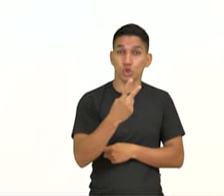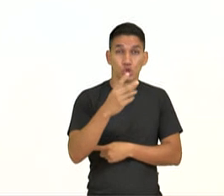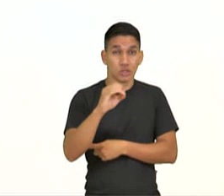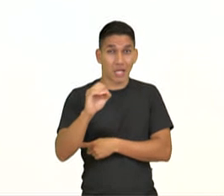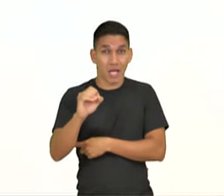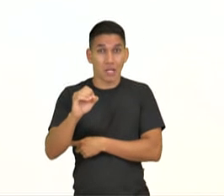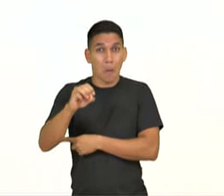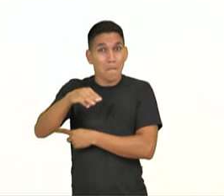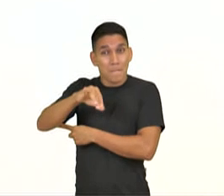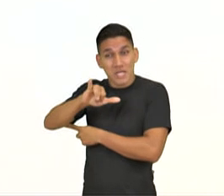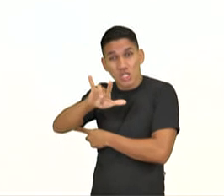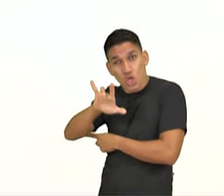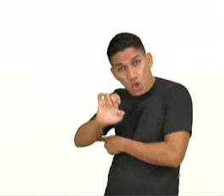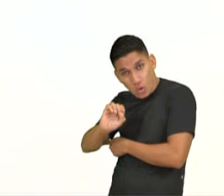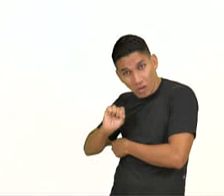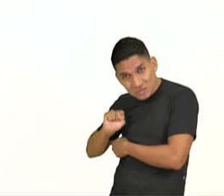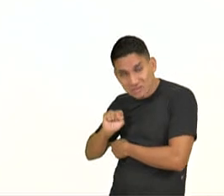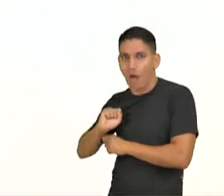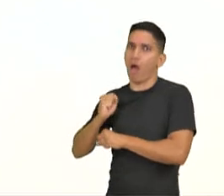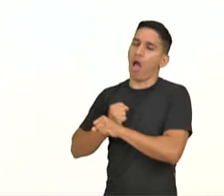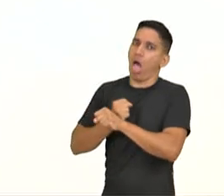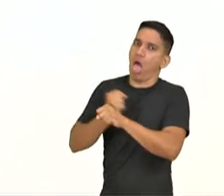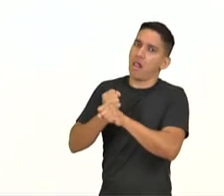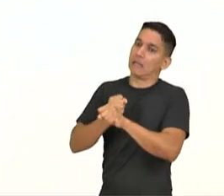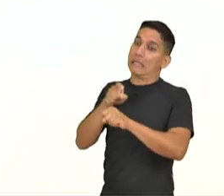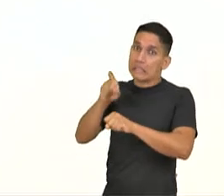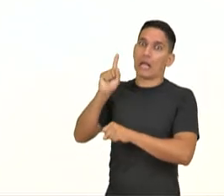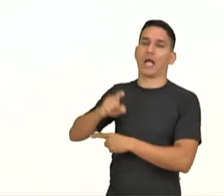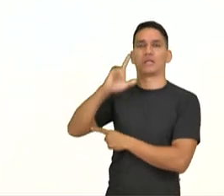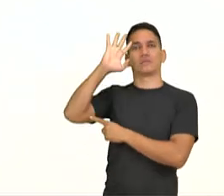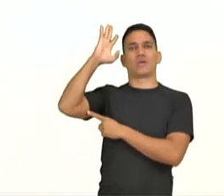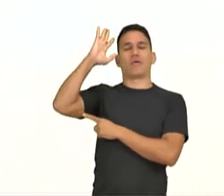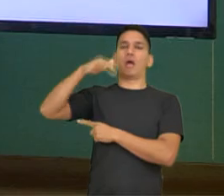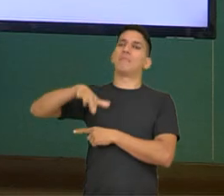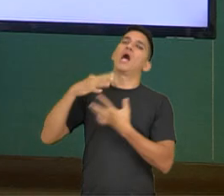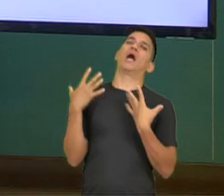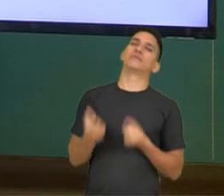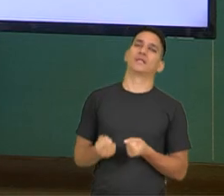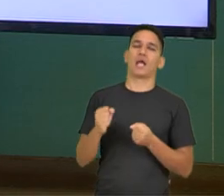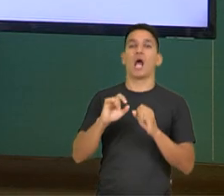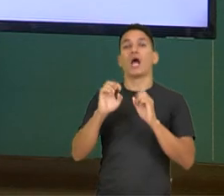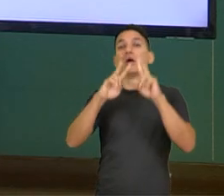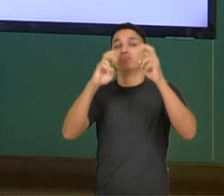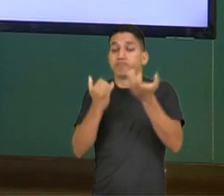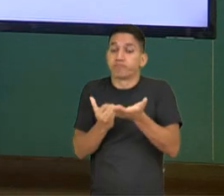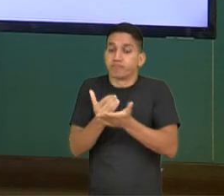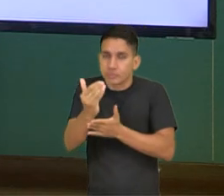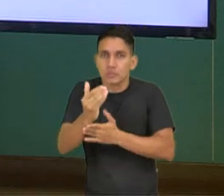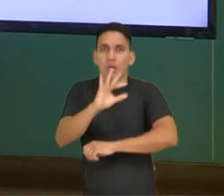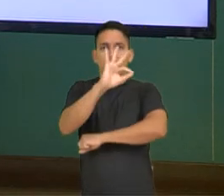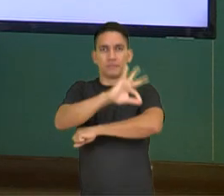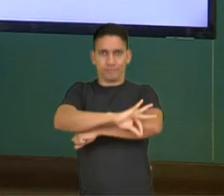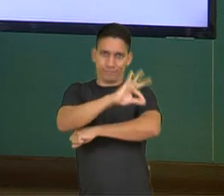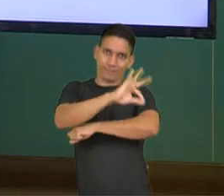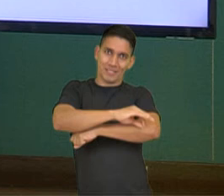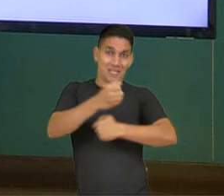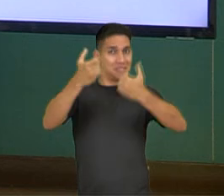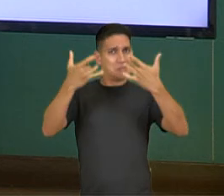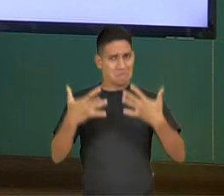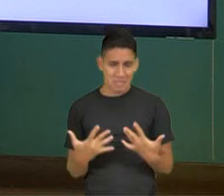milhões de anos. Esta é a teoria mais aceita sobre a origem do petróleo, explica bastante dos